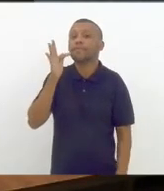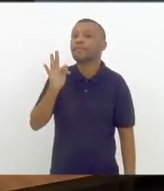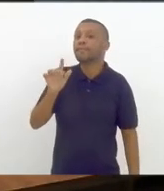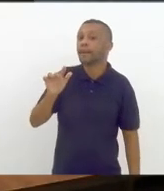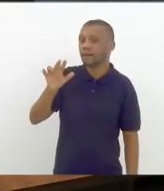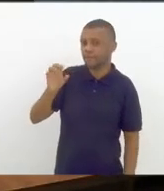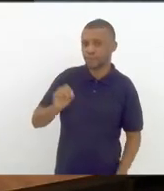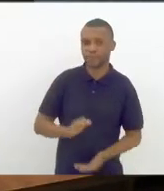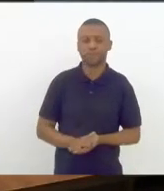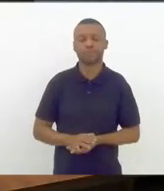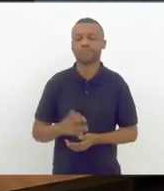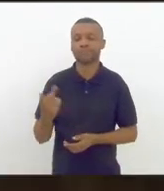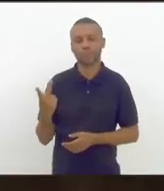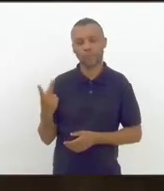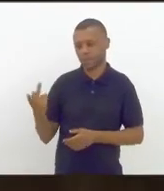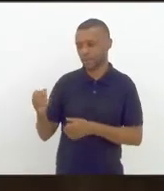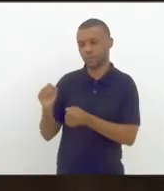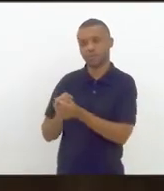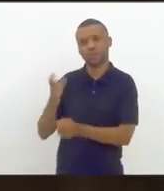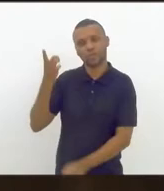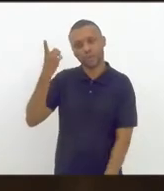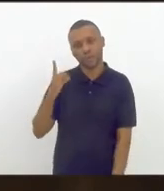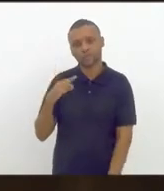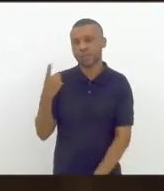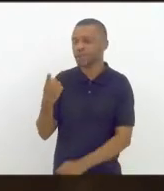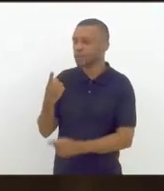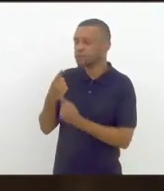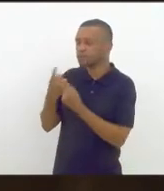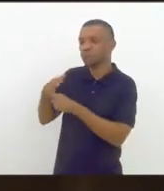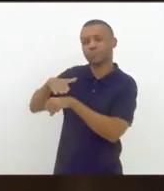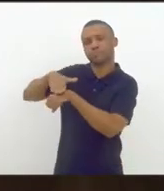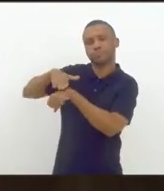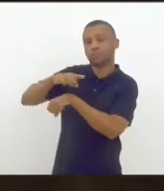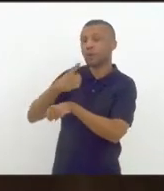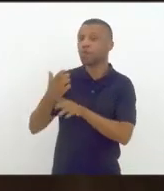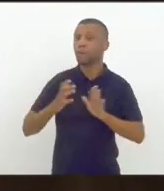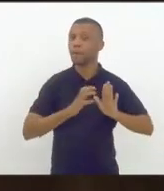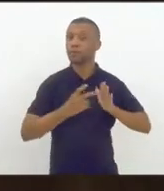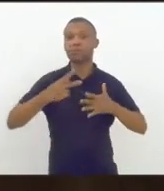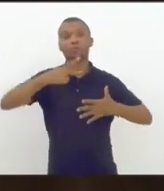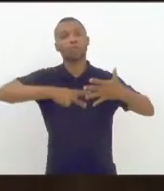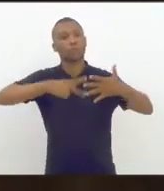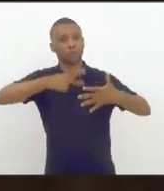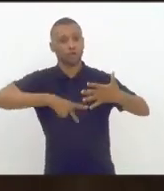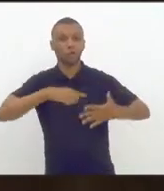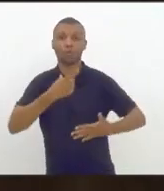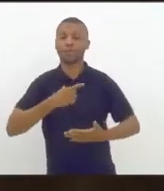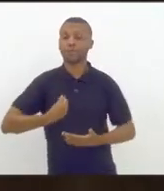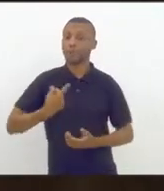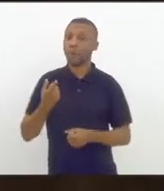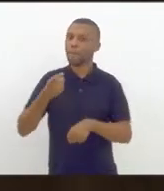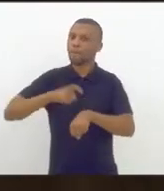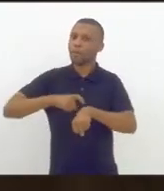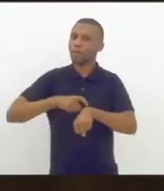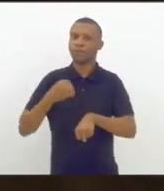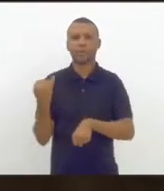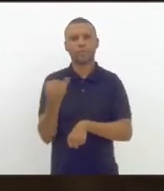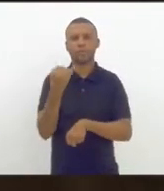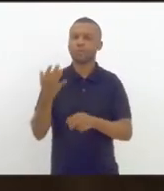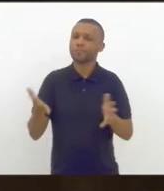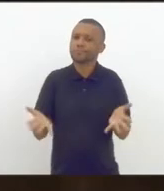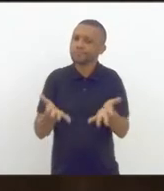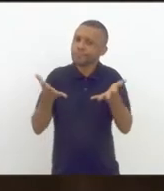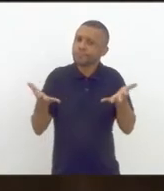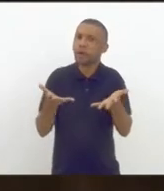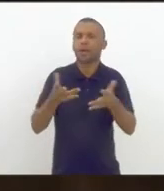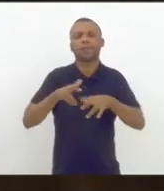presidente, estou aqui com a deputada Dani e a gente está conversando. Nós, da bancada do PSOL, achamos que a gente vive um momento em que é importante se incentivar